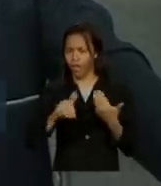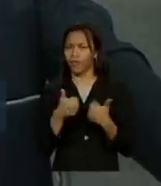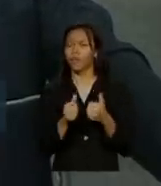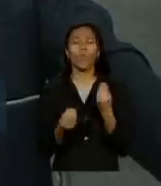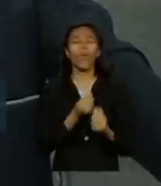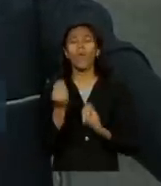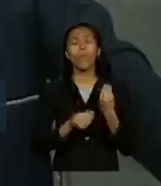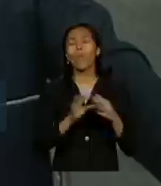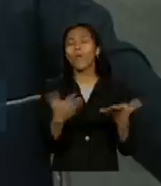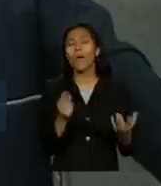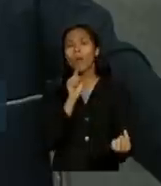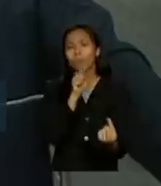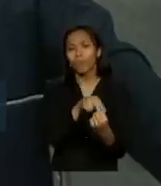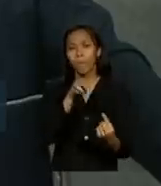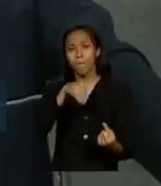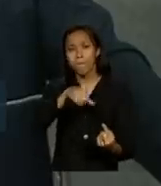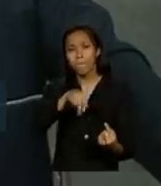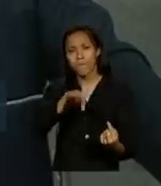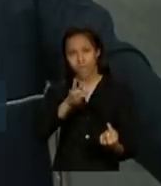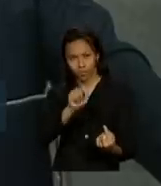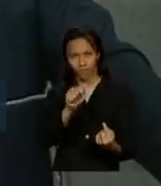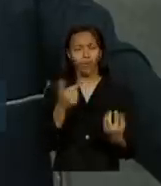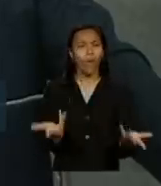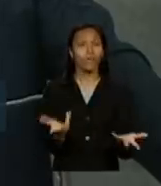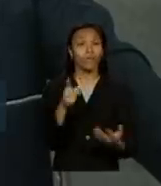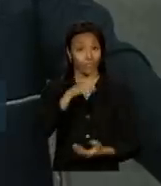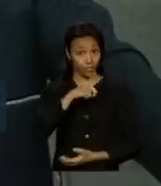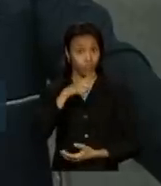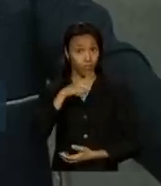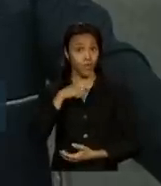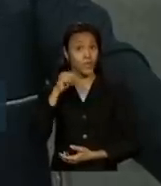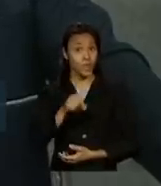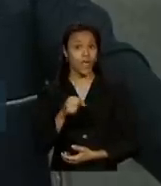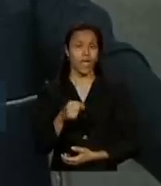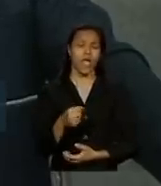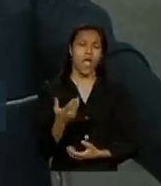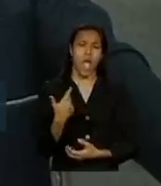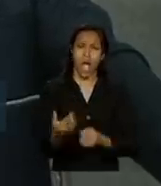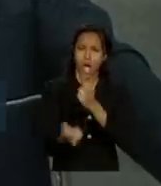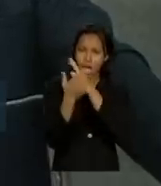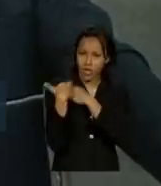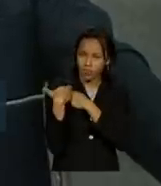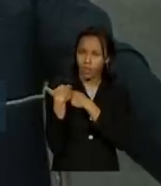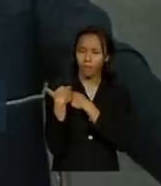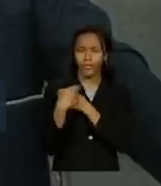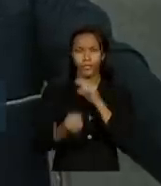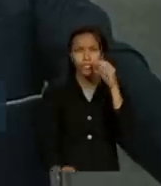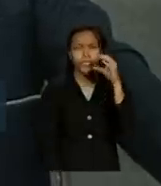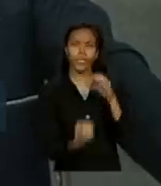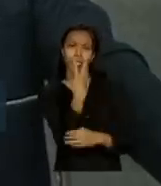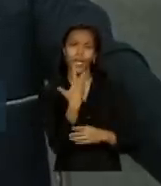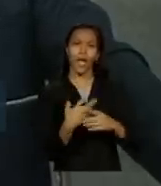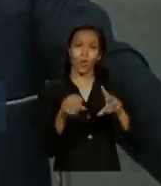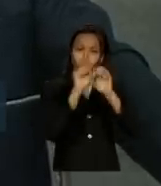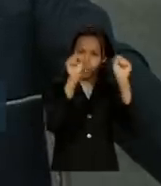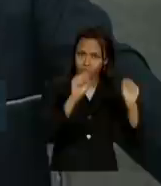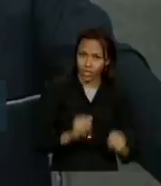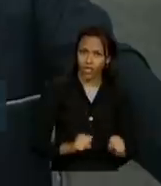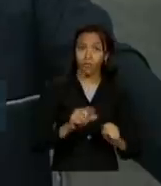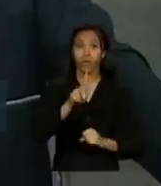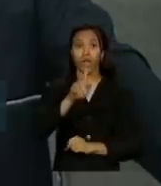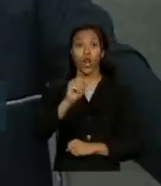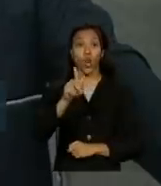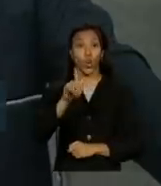Transportes tem essencialmente a responsabilidade de estruturar um sistema de logística de padrões